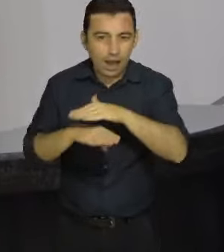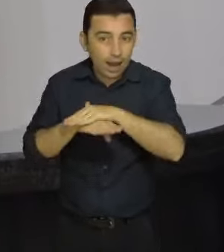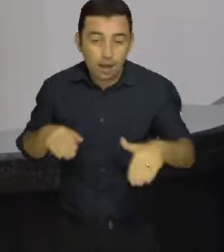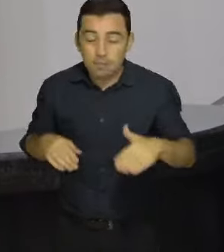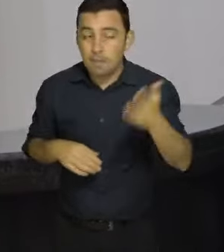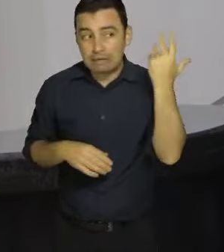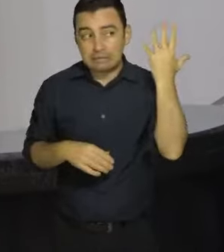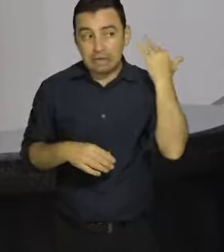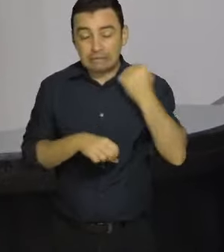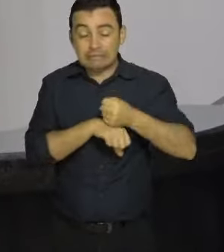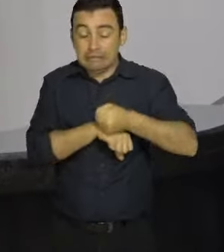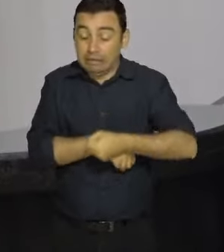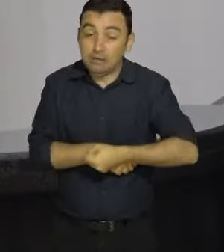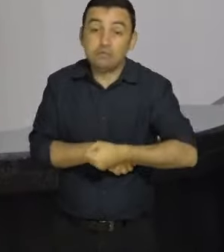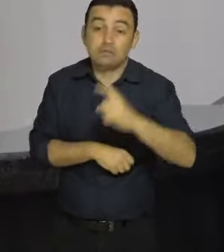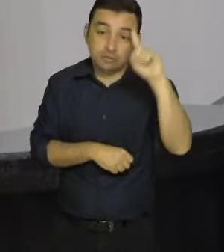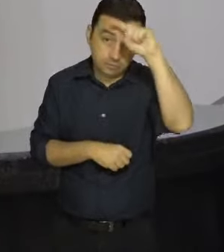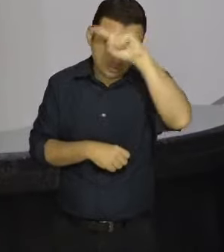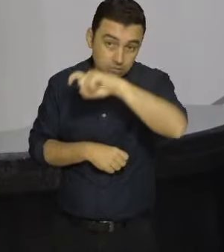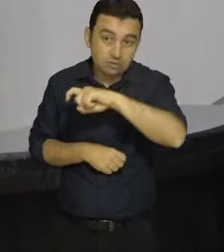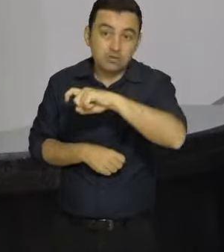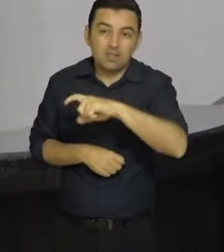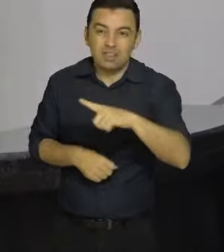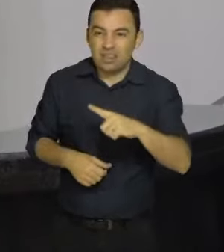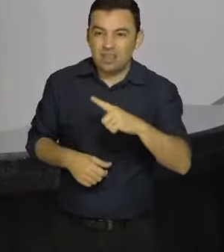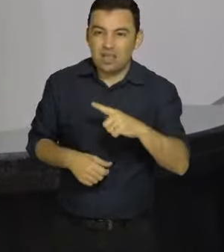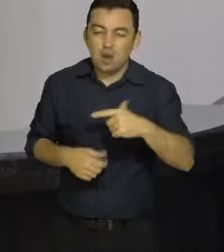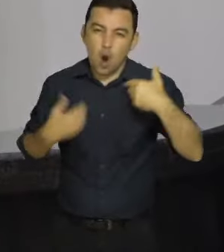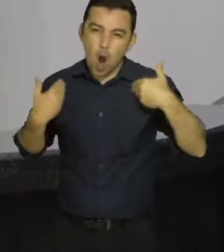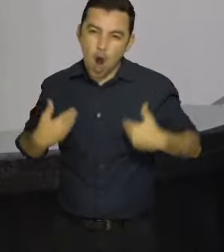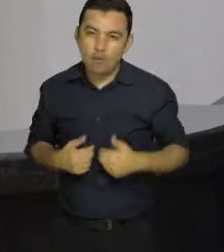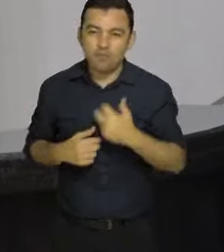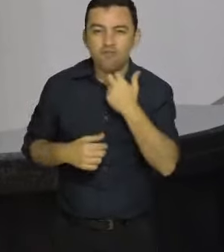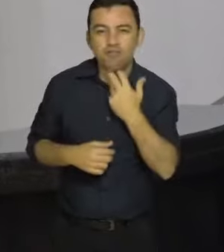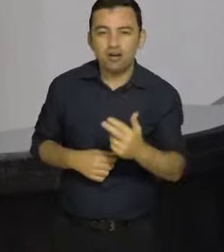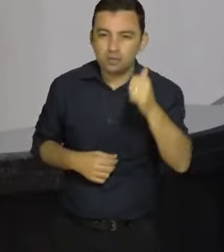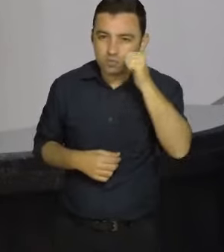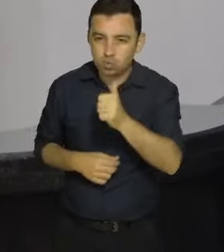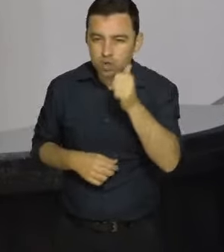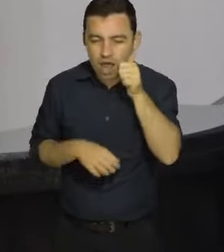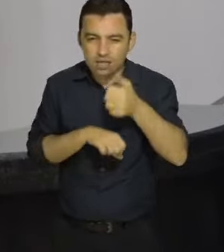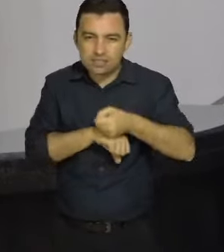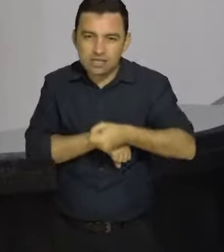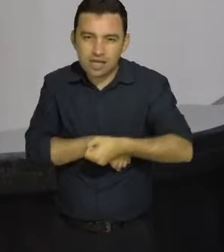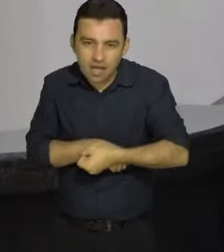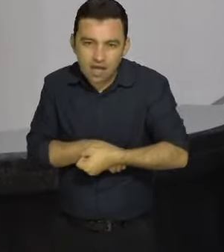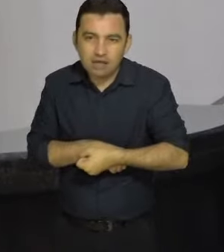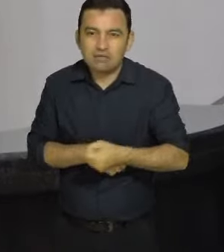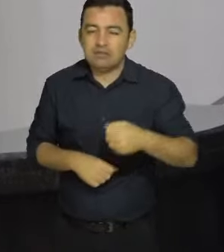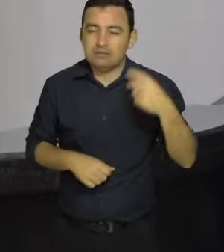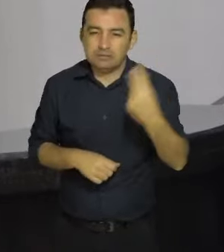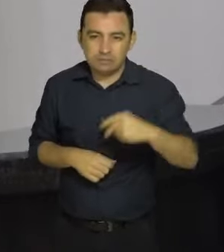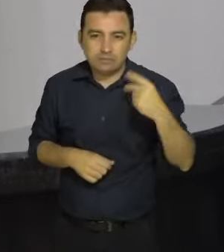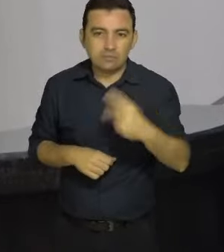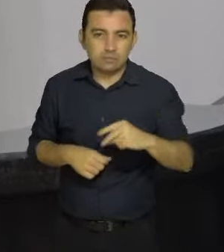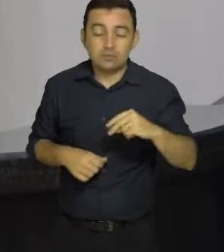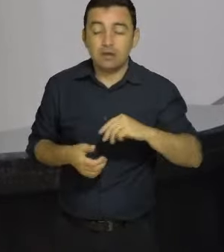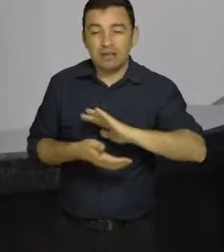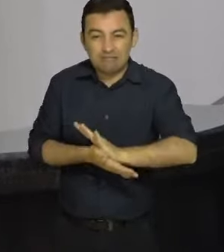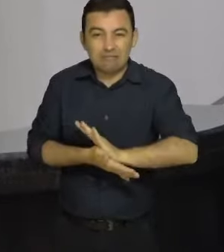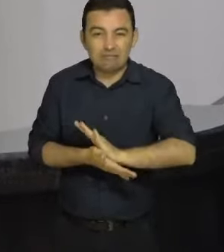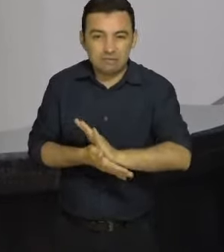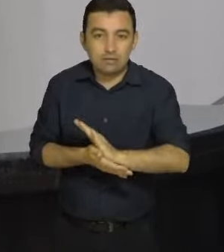passado escravocrata que mantinha os corpos-vozes das mulheres escravizadas sob constante controle, opressão